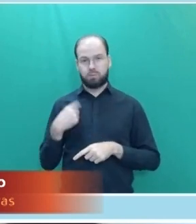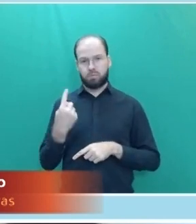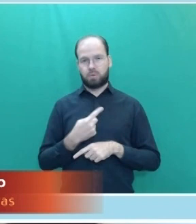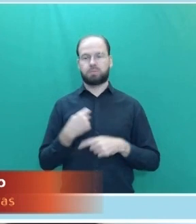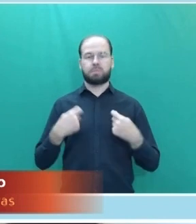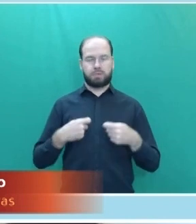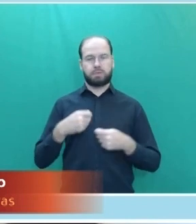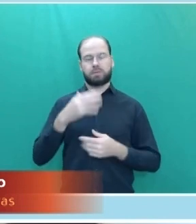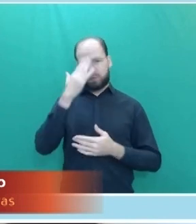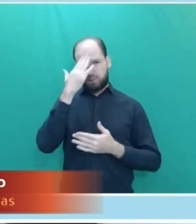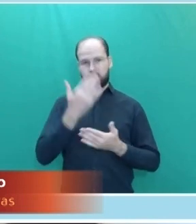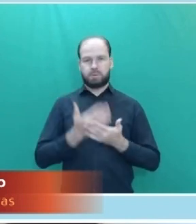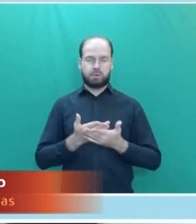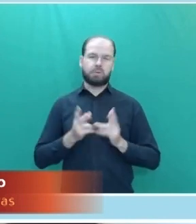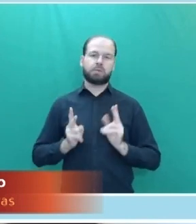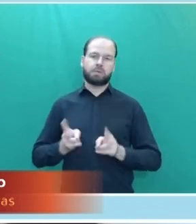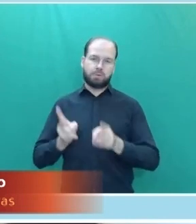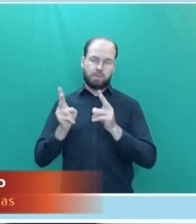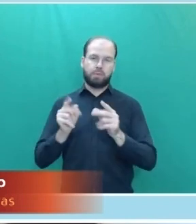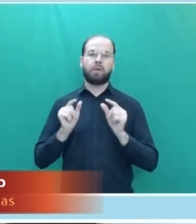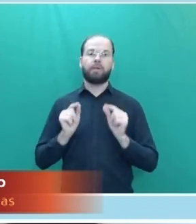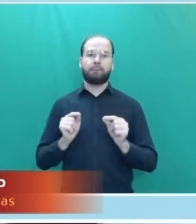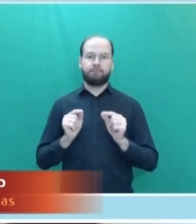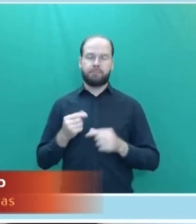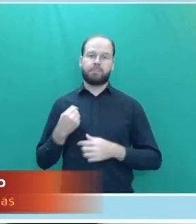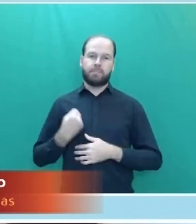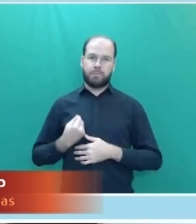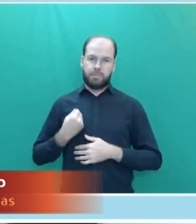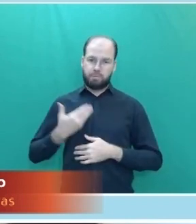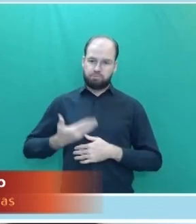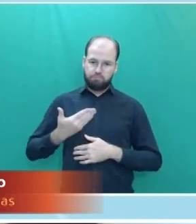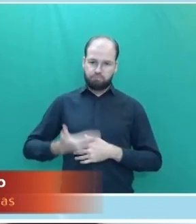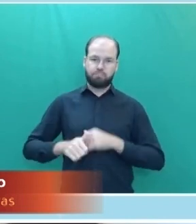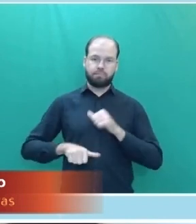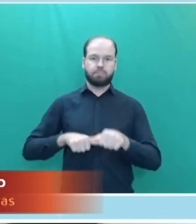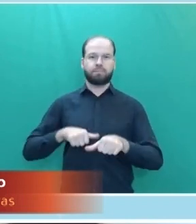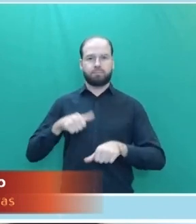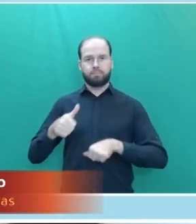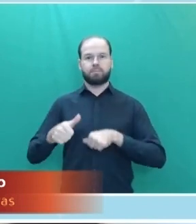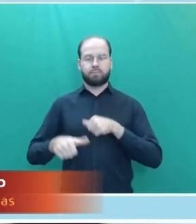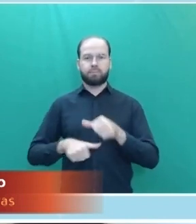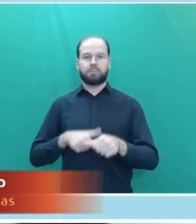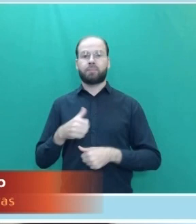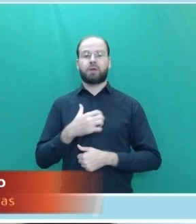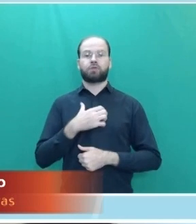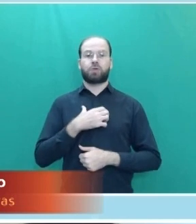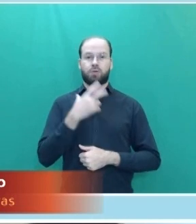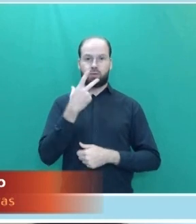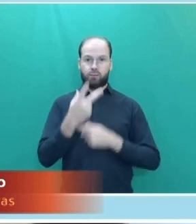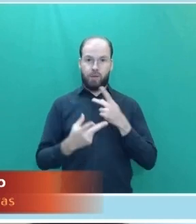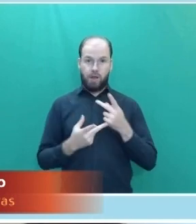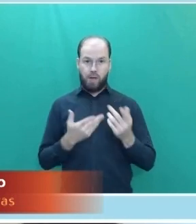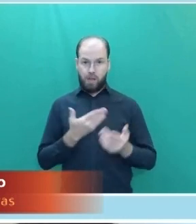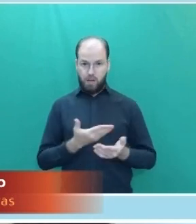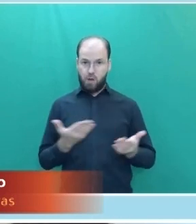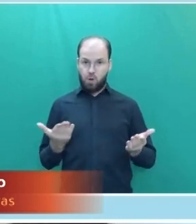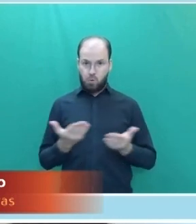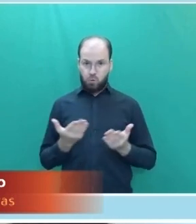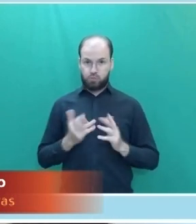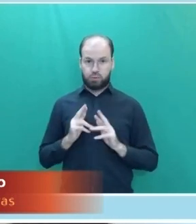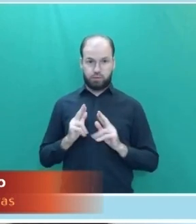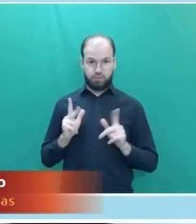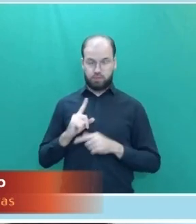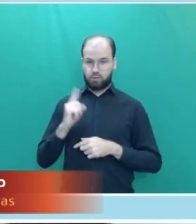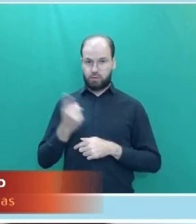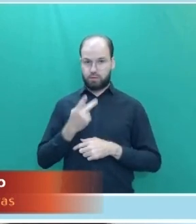sempre estar em constante mutação, que o jeito que a gente fala dela hoje, que é diferente do que a gente falava